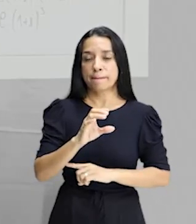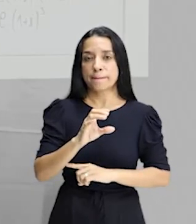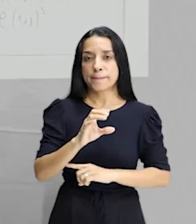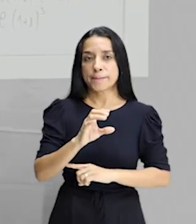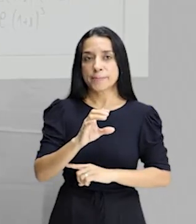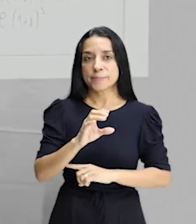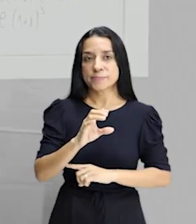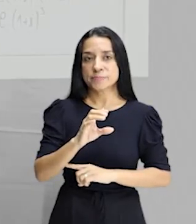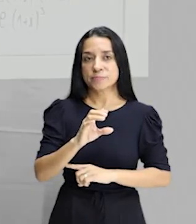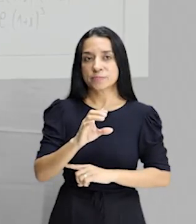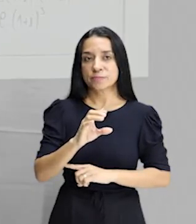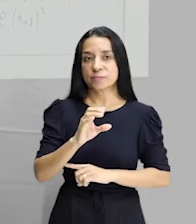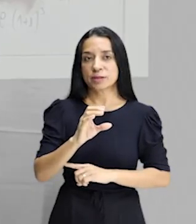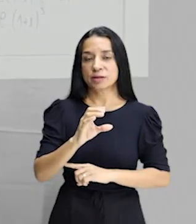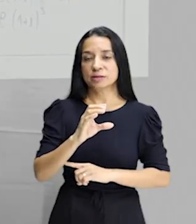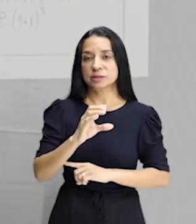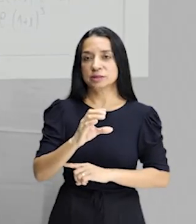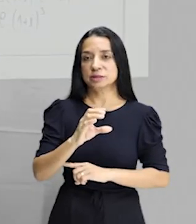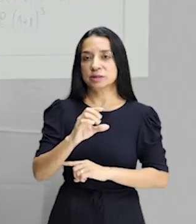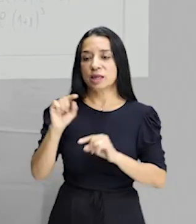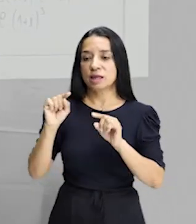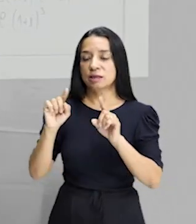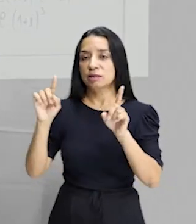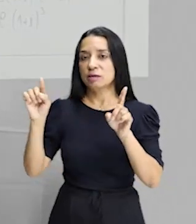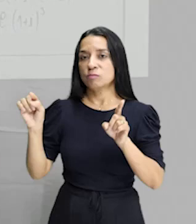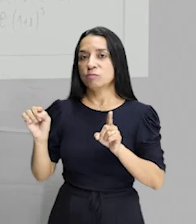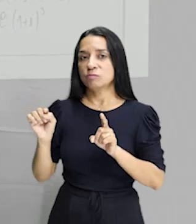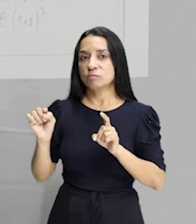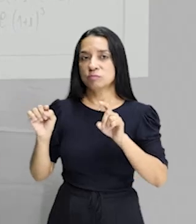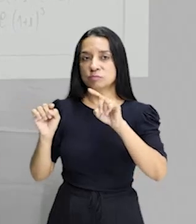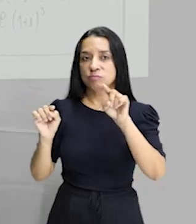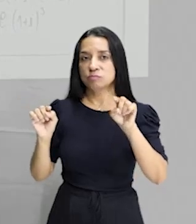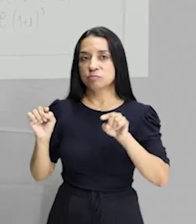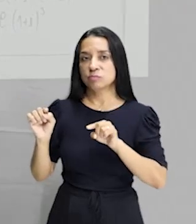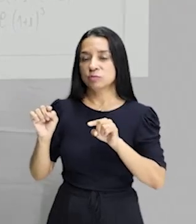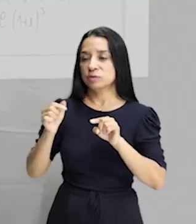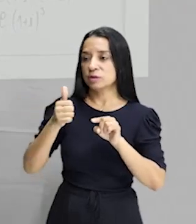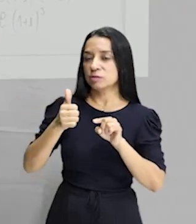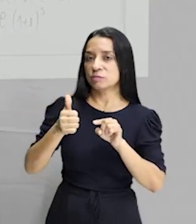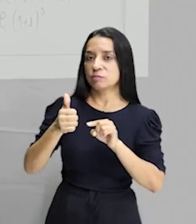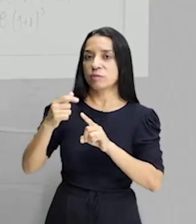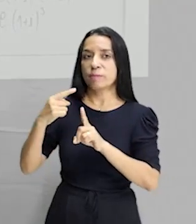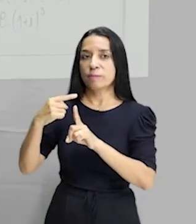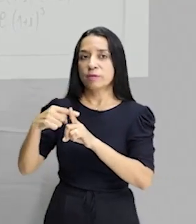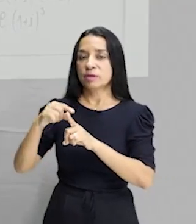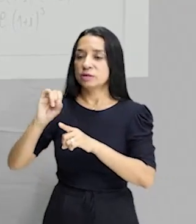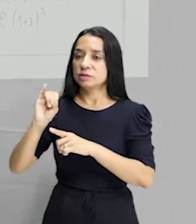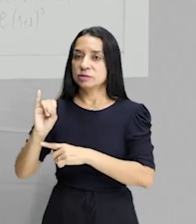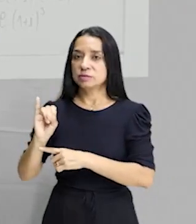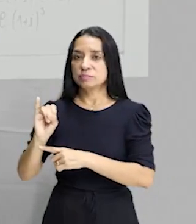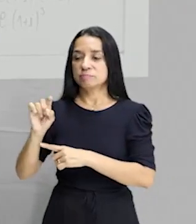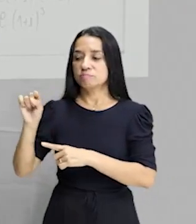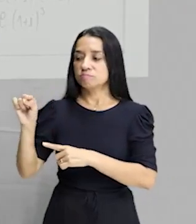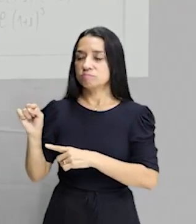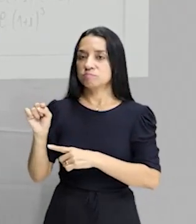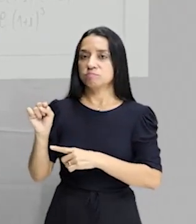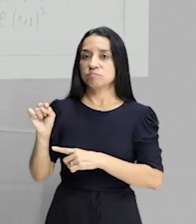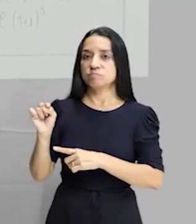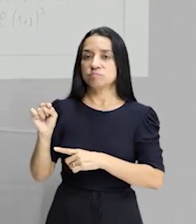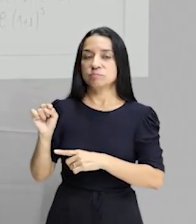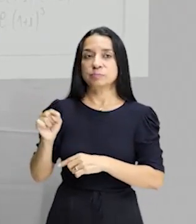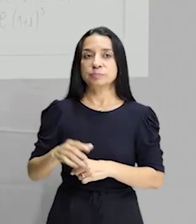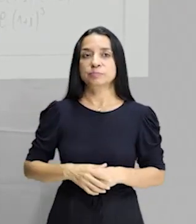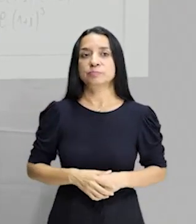C que multiplica 1 + I esse é o montante do primeiro período como se fosse esse carinha bem aqui ó